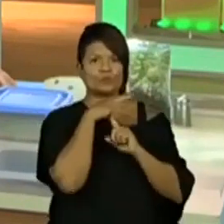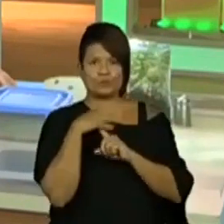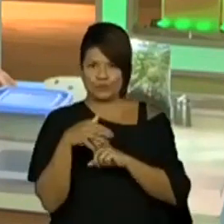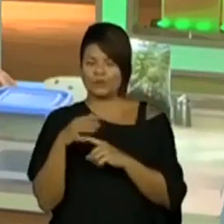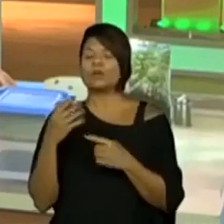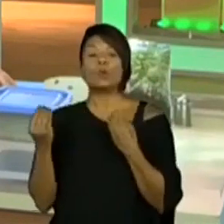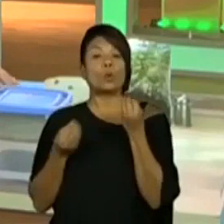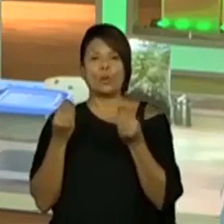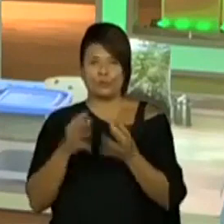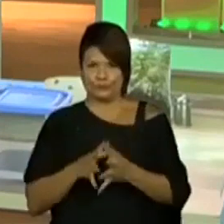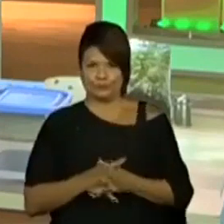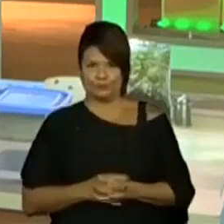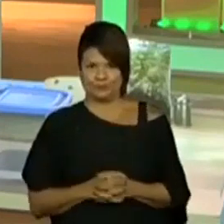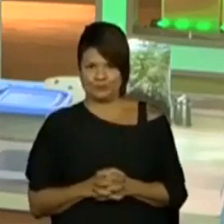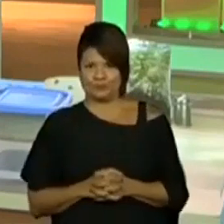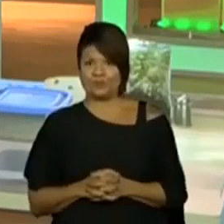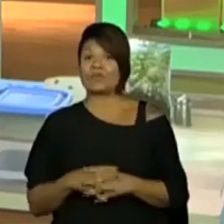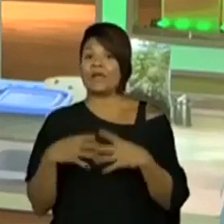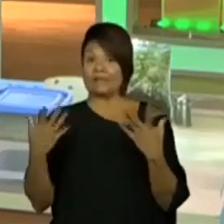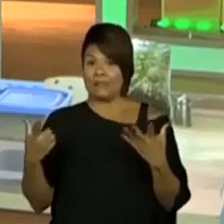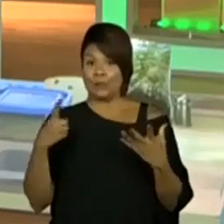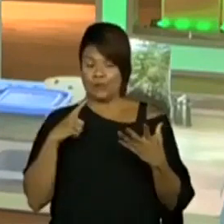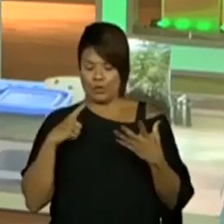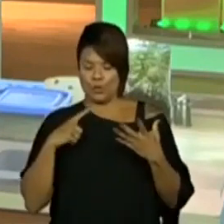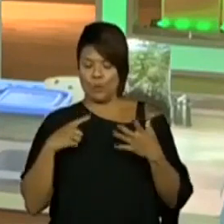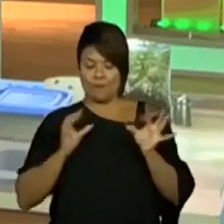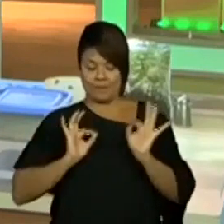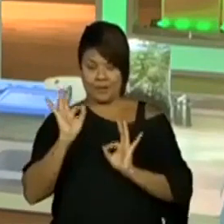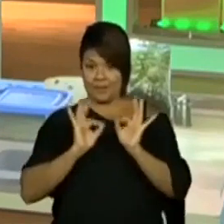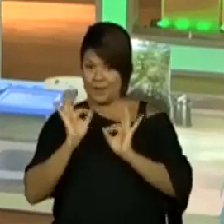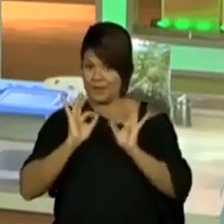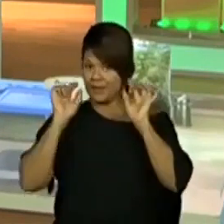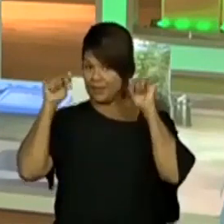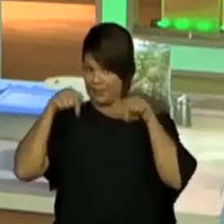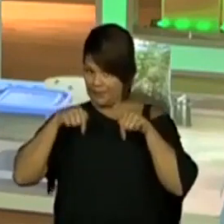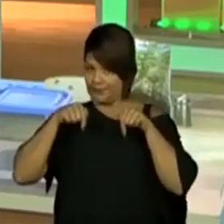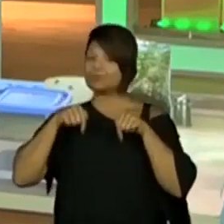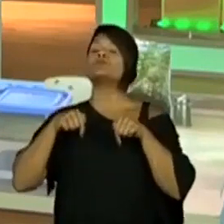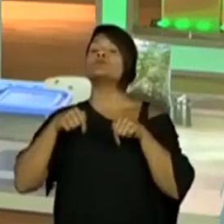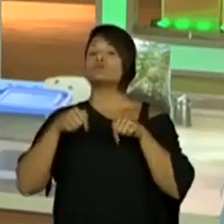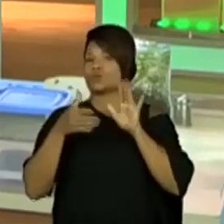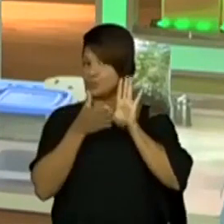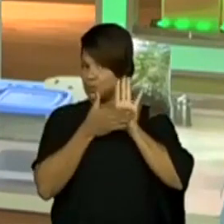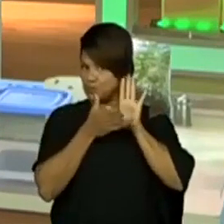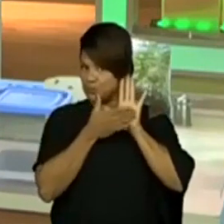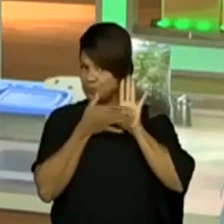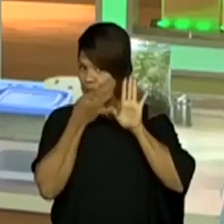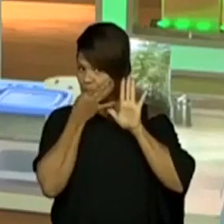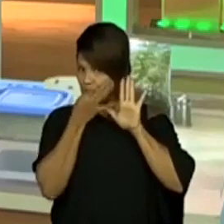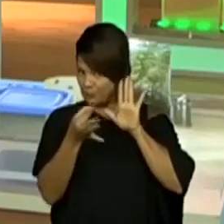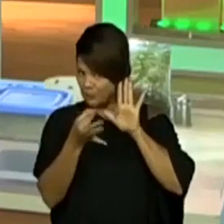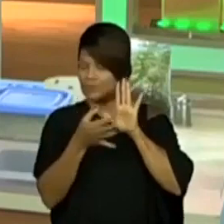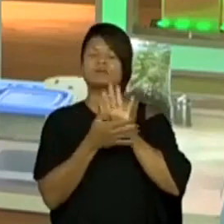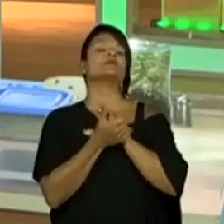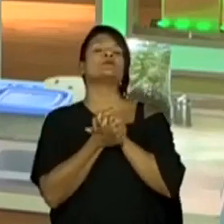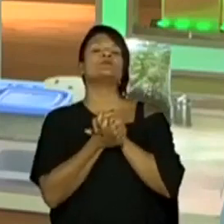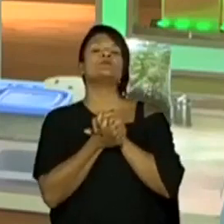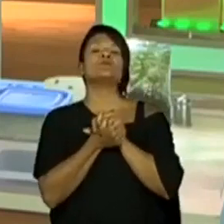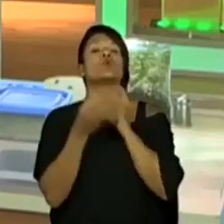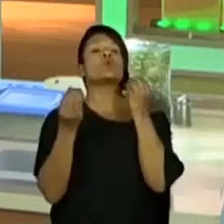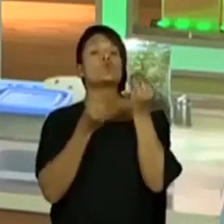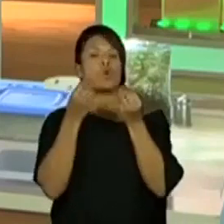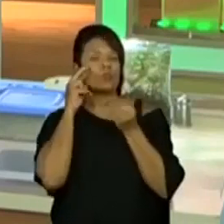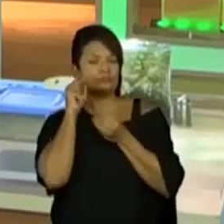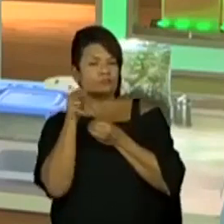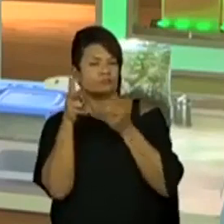todos nós? Então, eu montei aqui uma proposta para que nós possamos observar o ciclo da